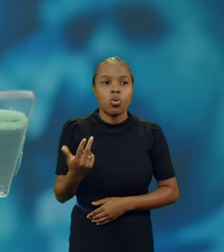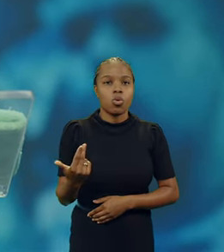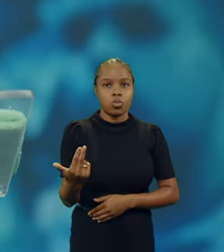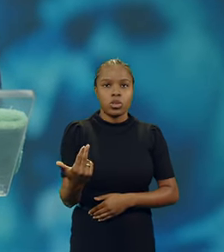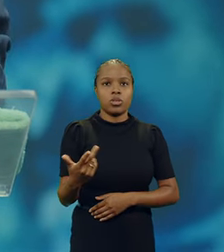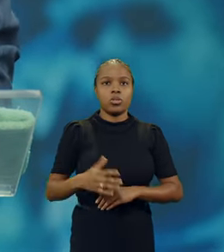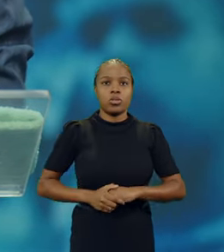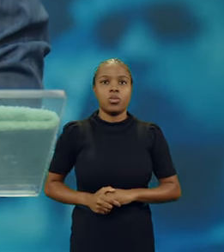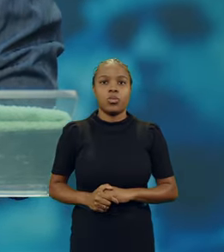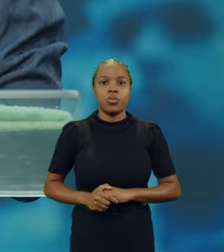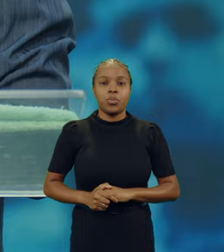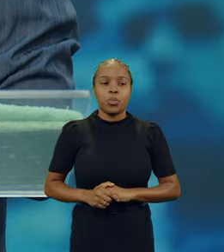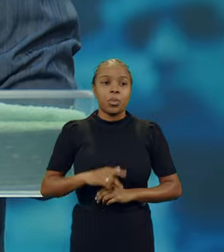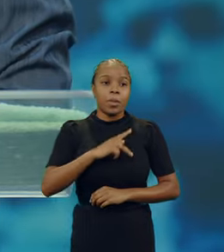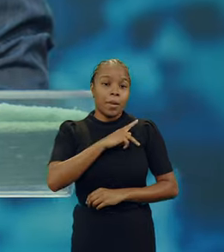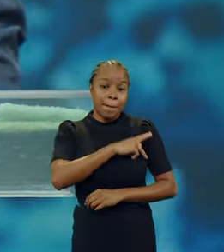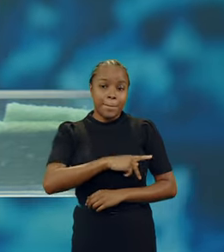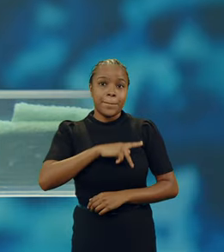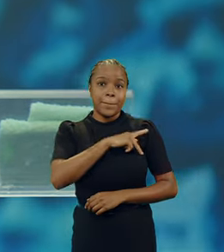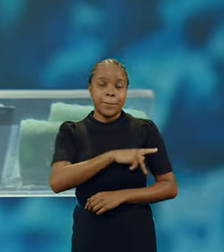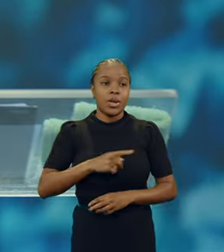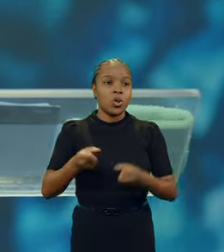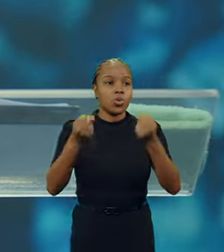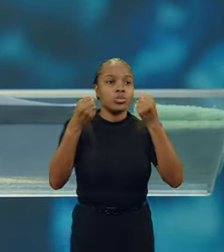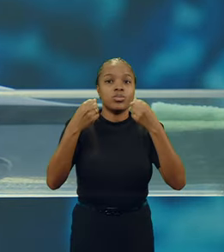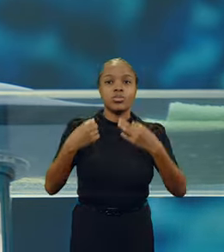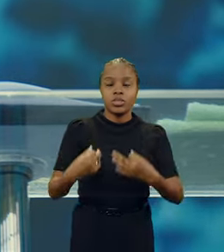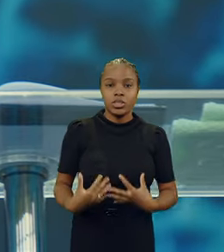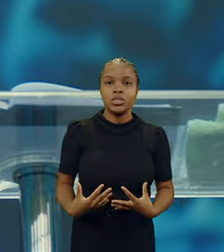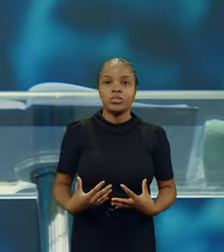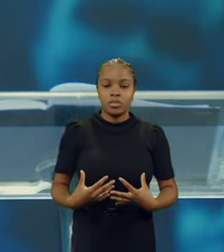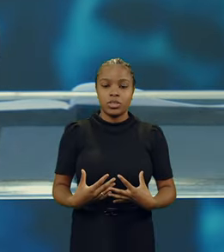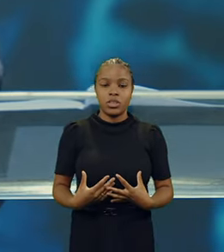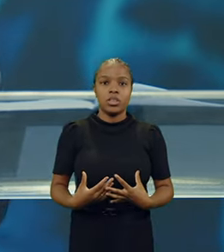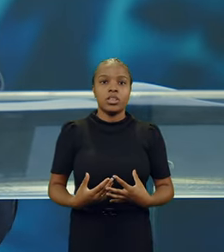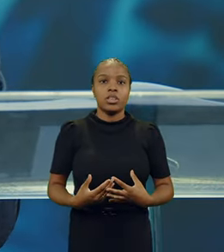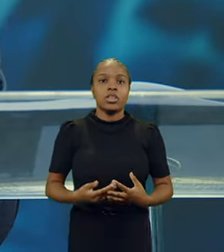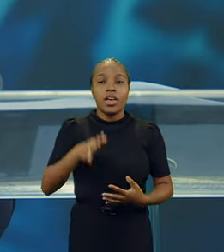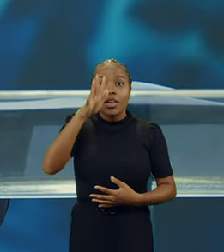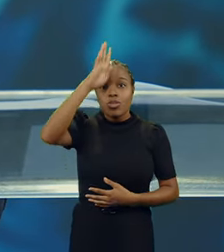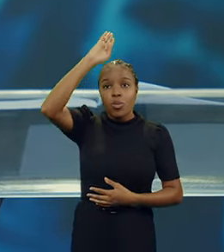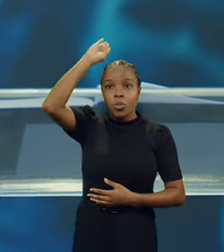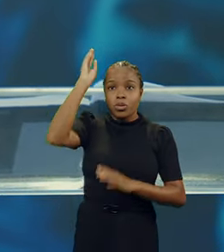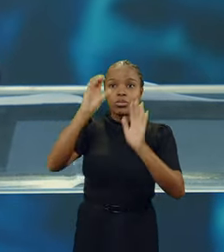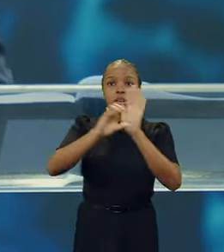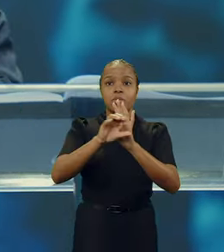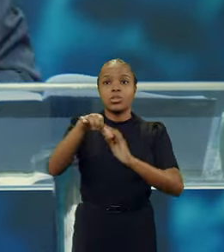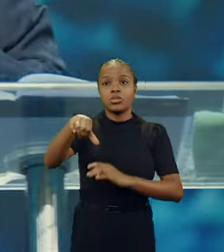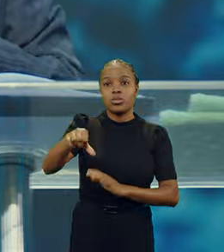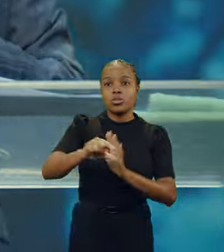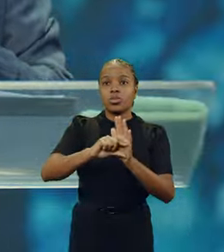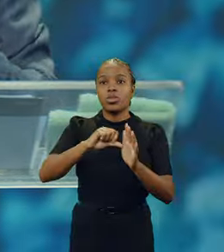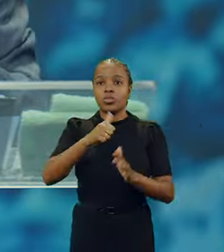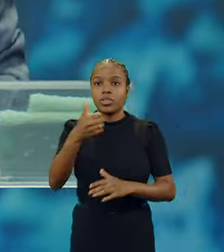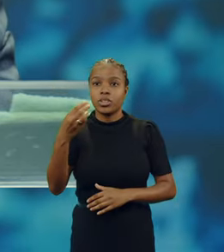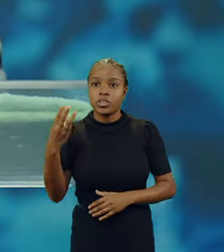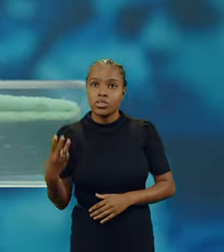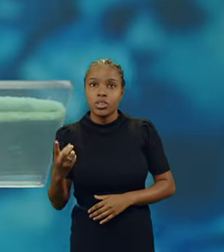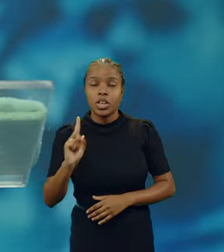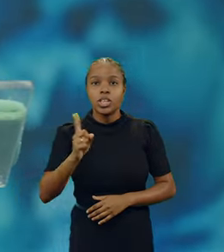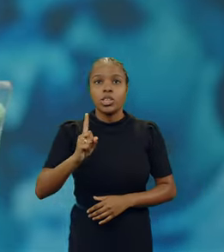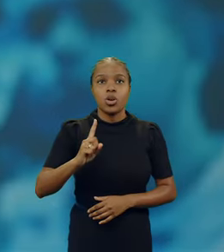O que Paulo disse em Romanos capítulo 9, versículo 13, não é uma